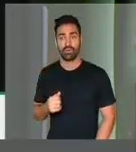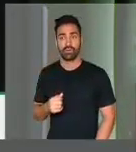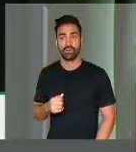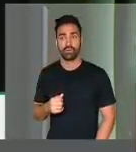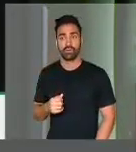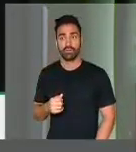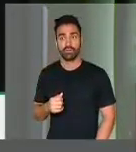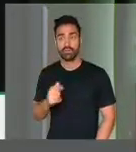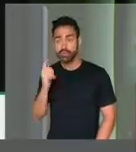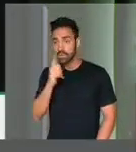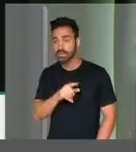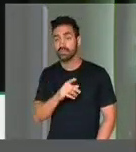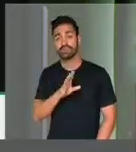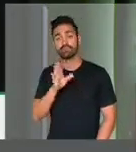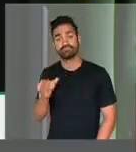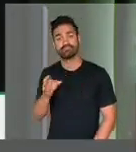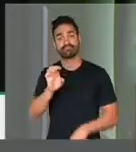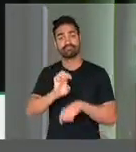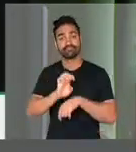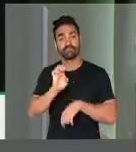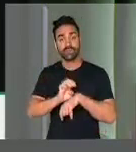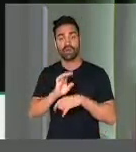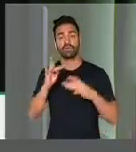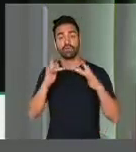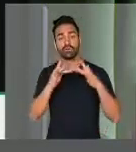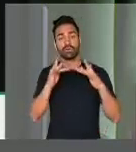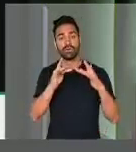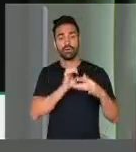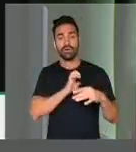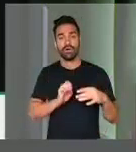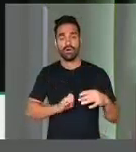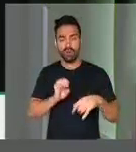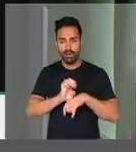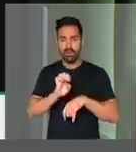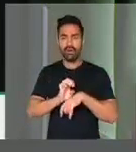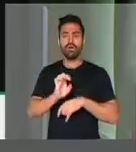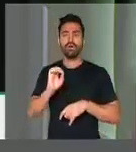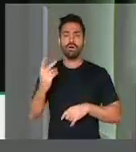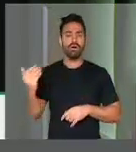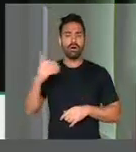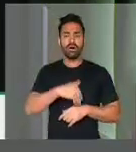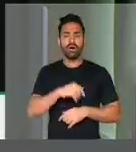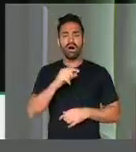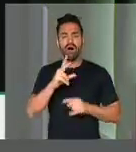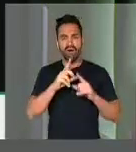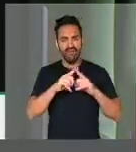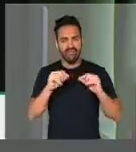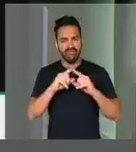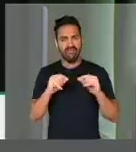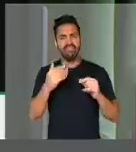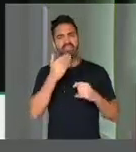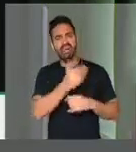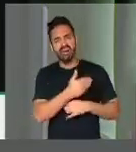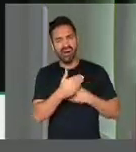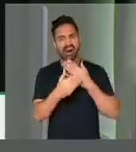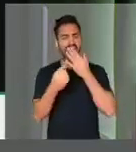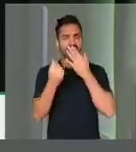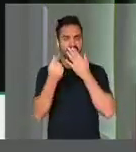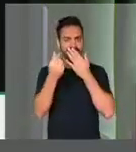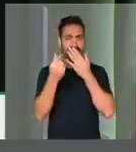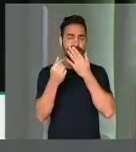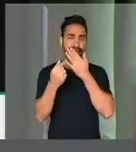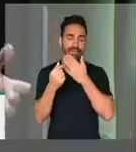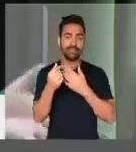de poder ir ao estado através do governo estadual, vir aqui a Brasília no governo federal e pedir por conta própria os